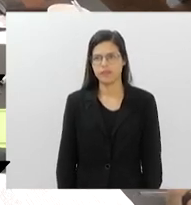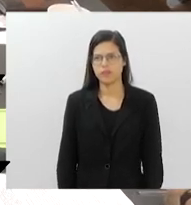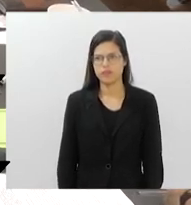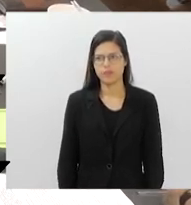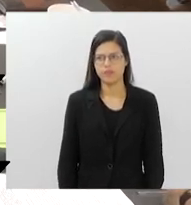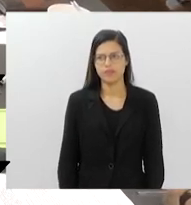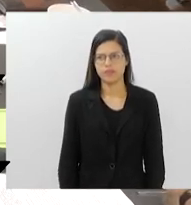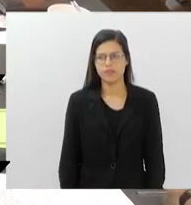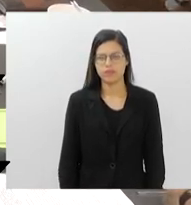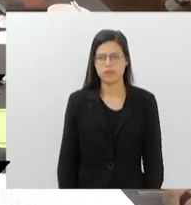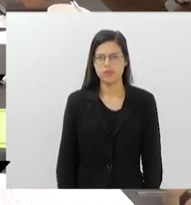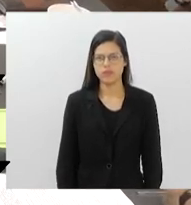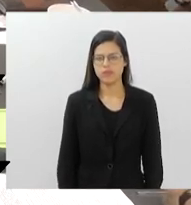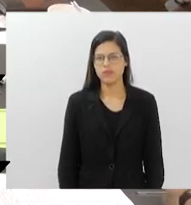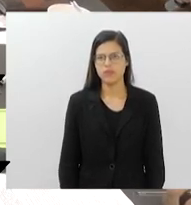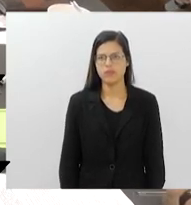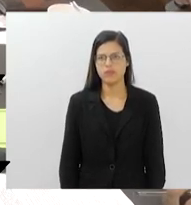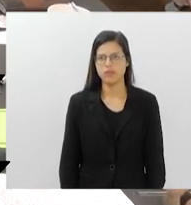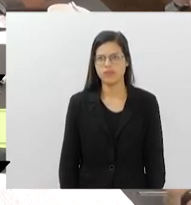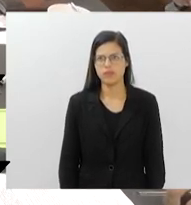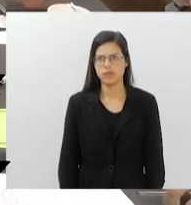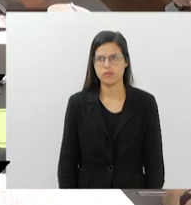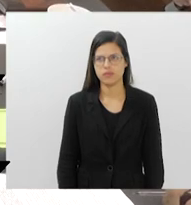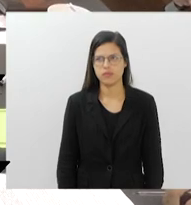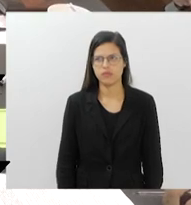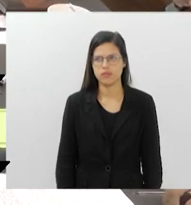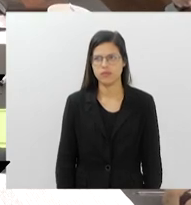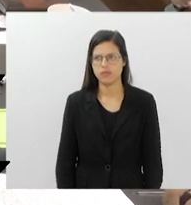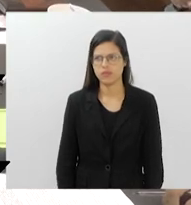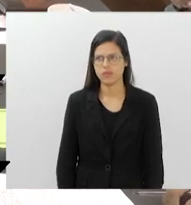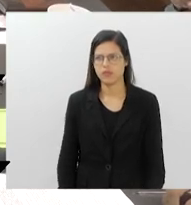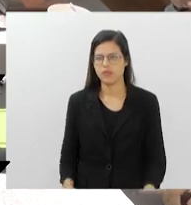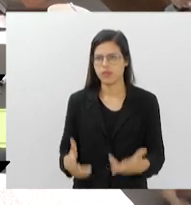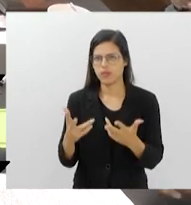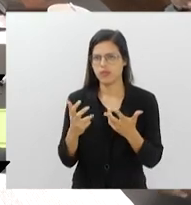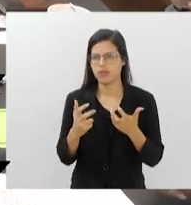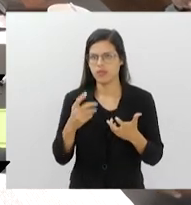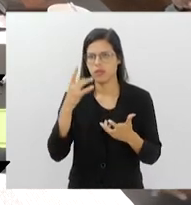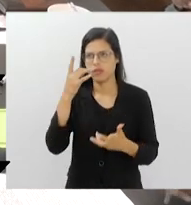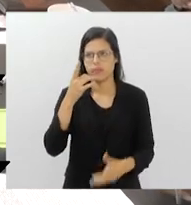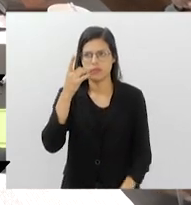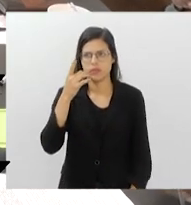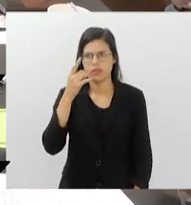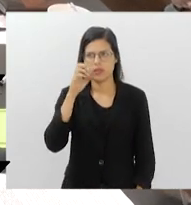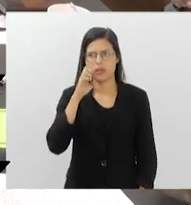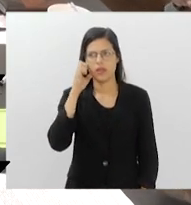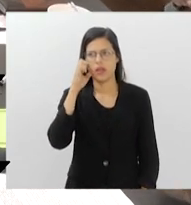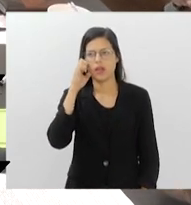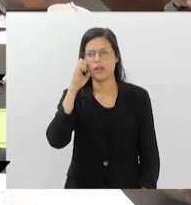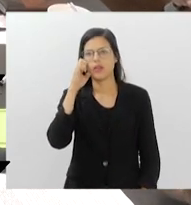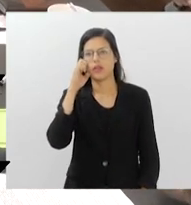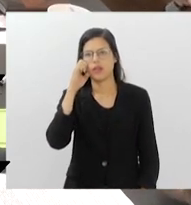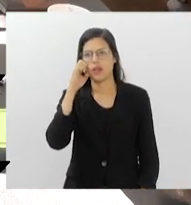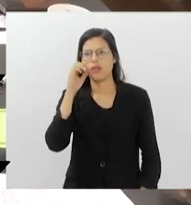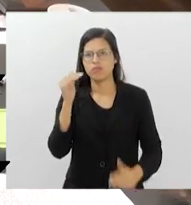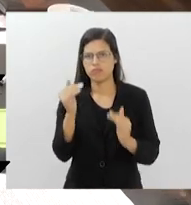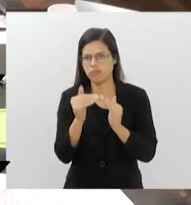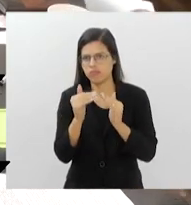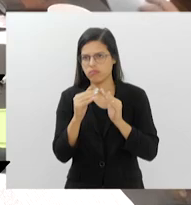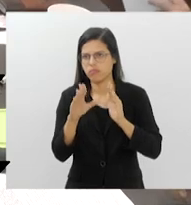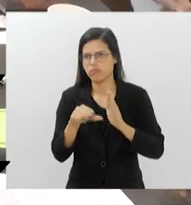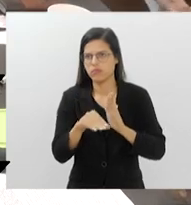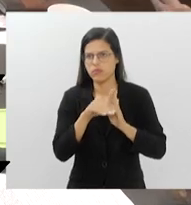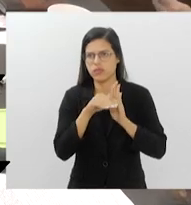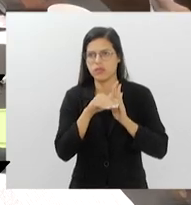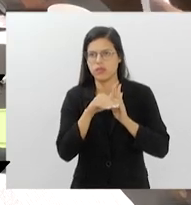eu ouvi a deputada Élica defendendo as emendas tô